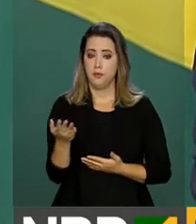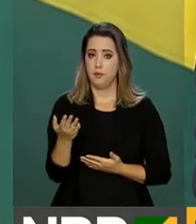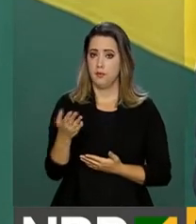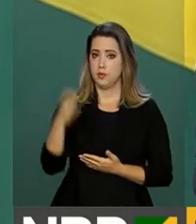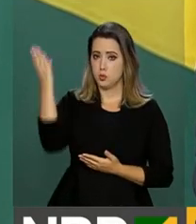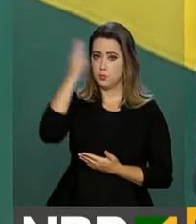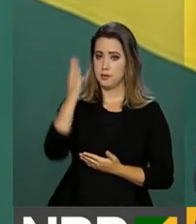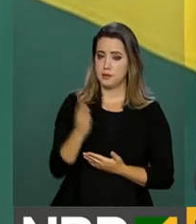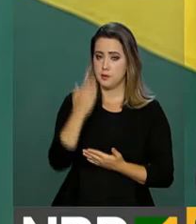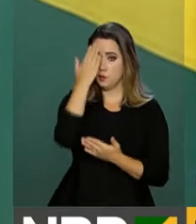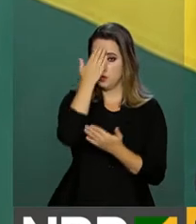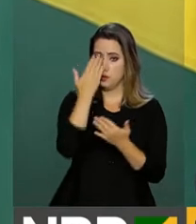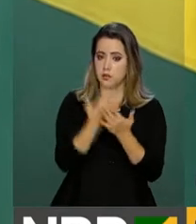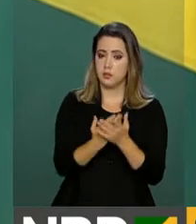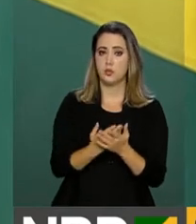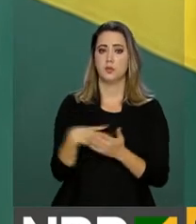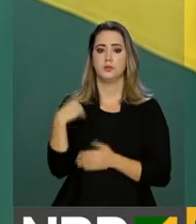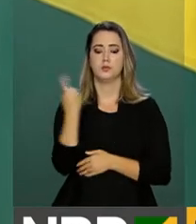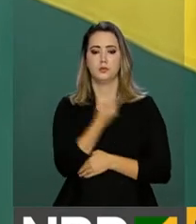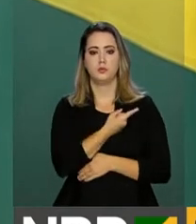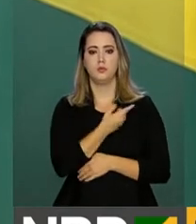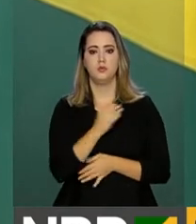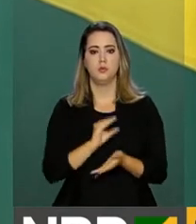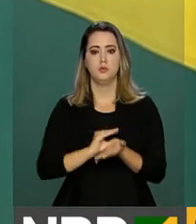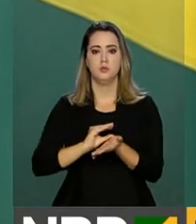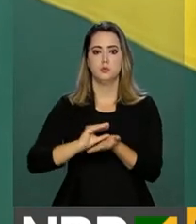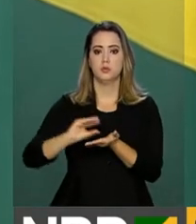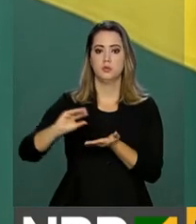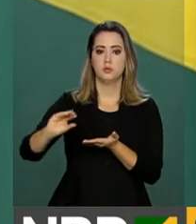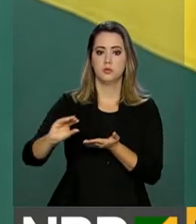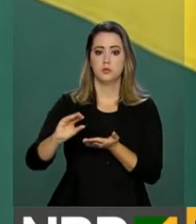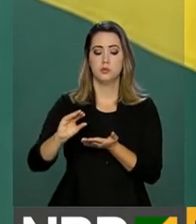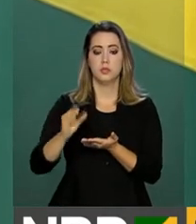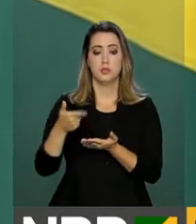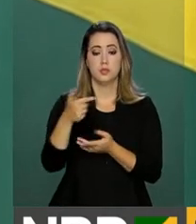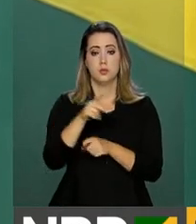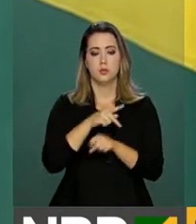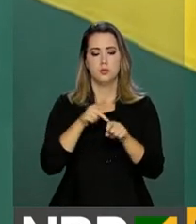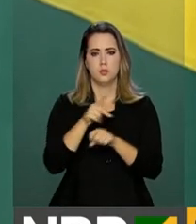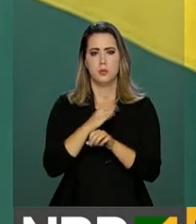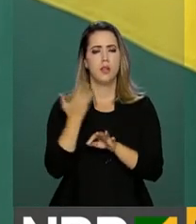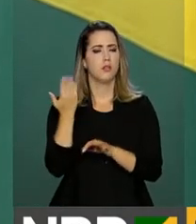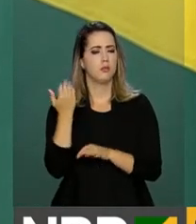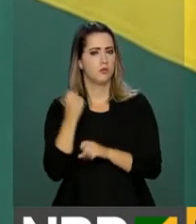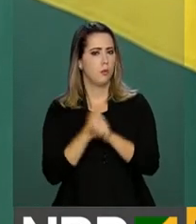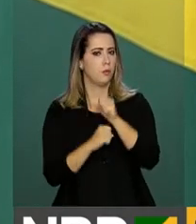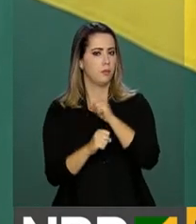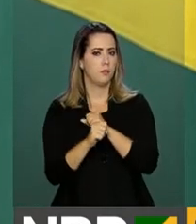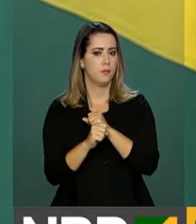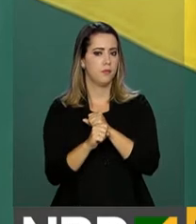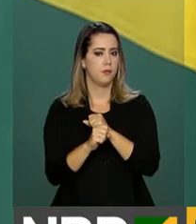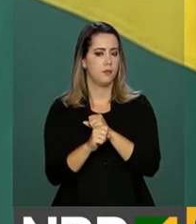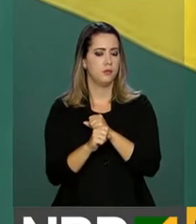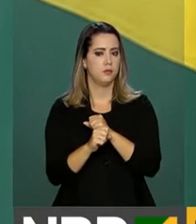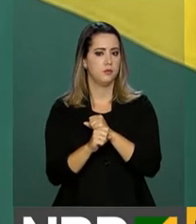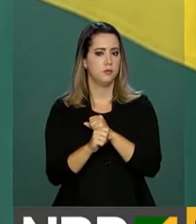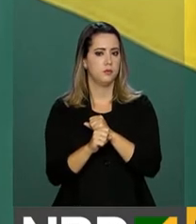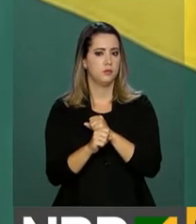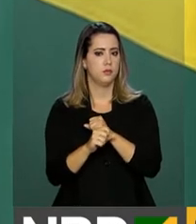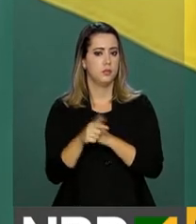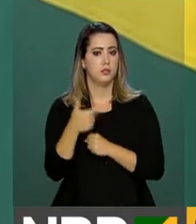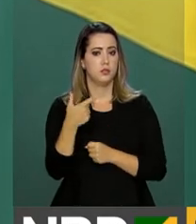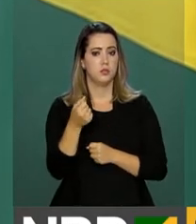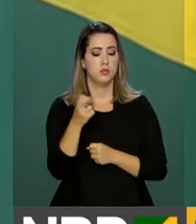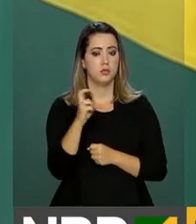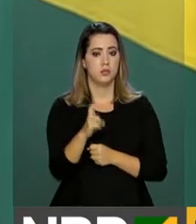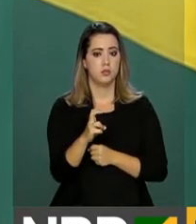investimento estrangeiro direto no ano passado foi me referindo a 2015